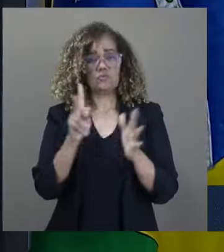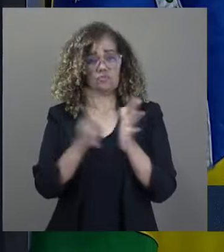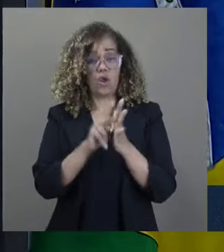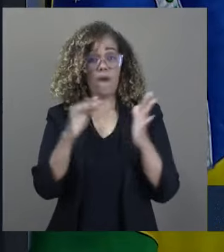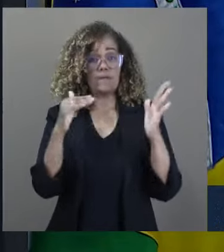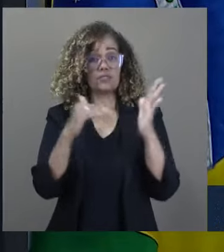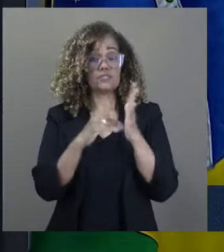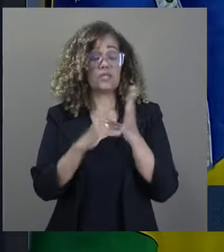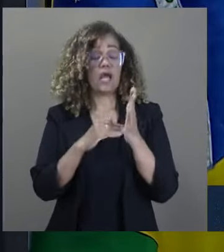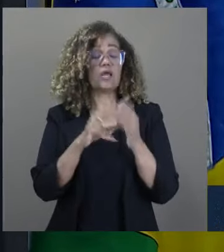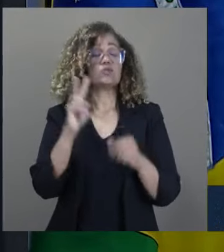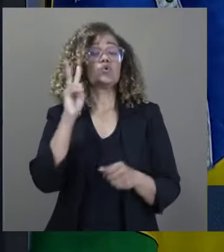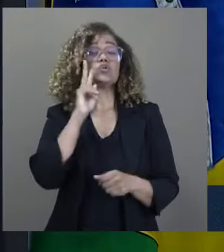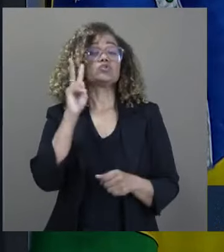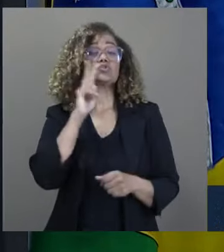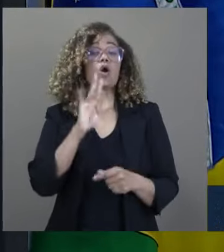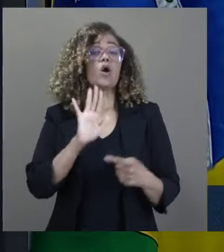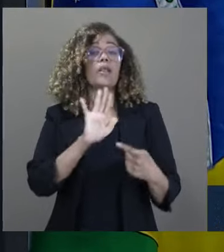história nos reservou.